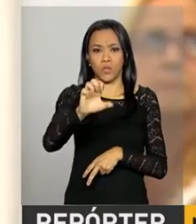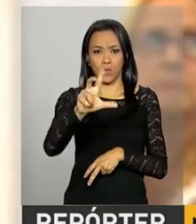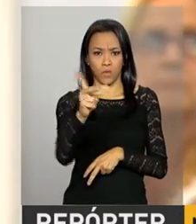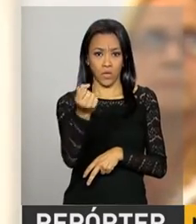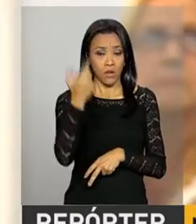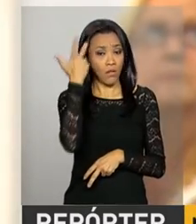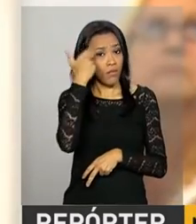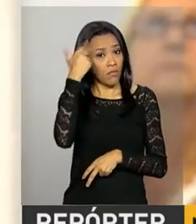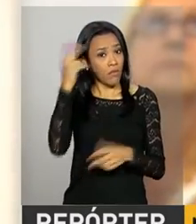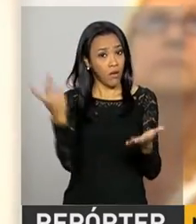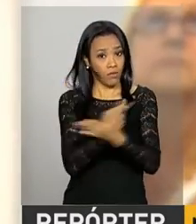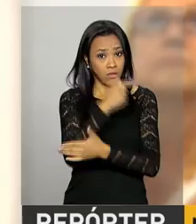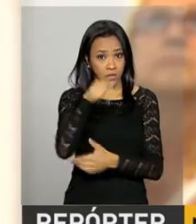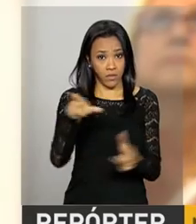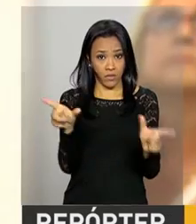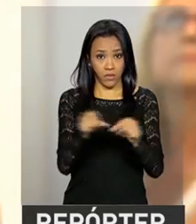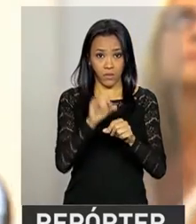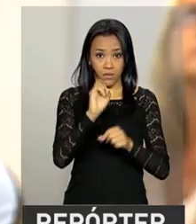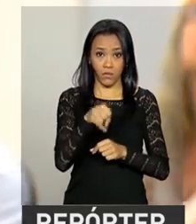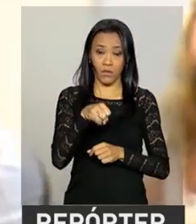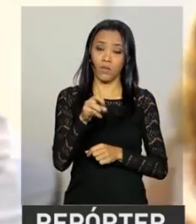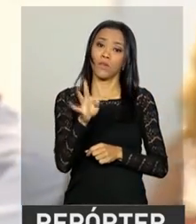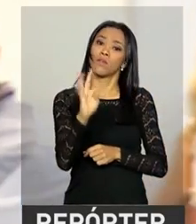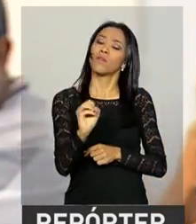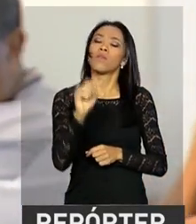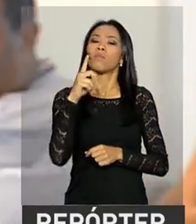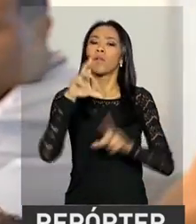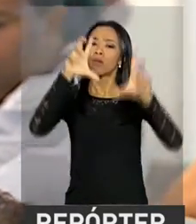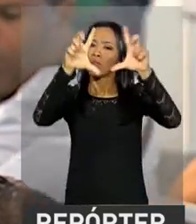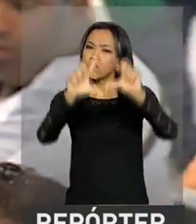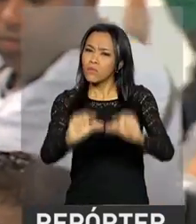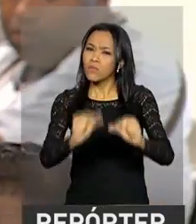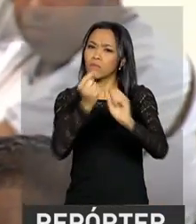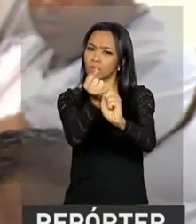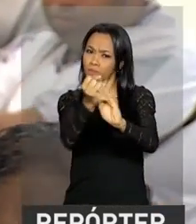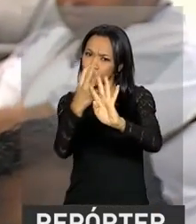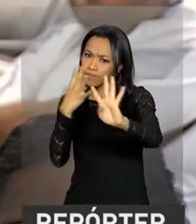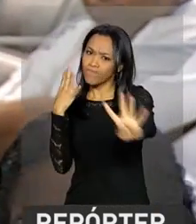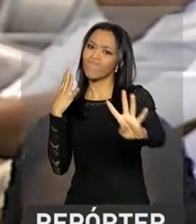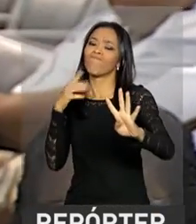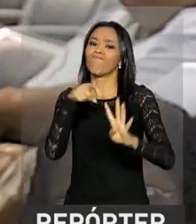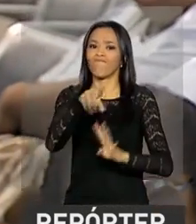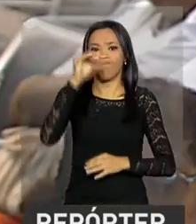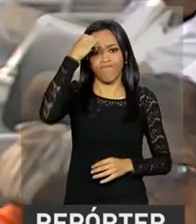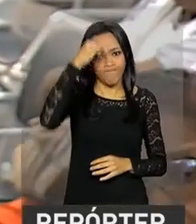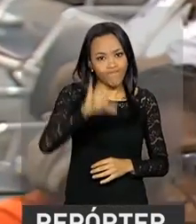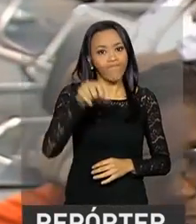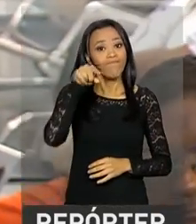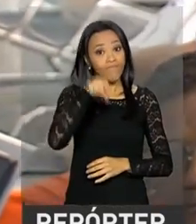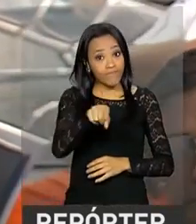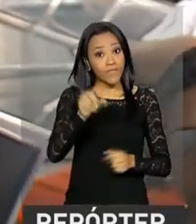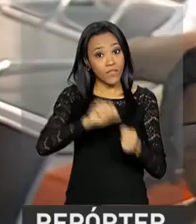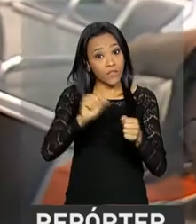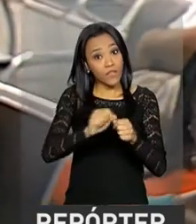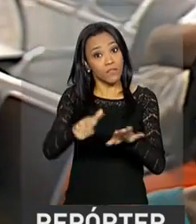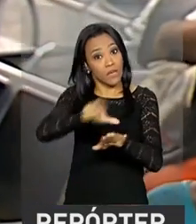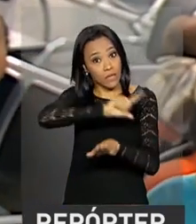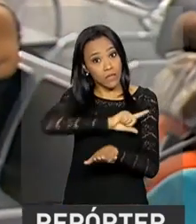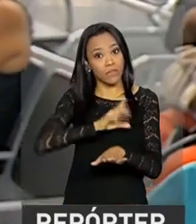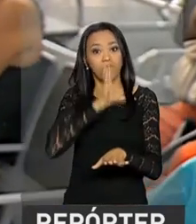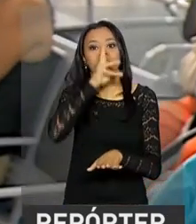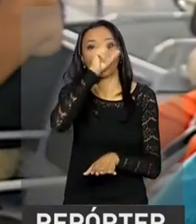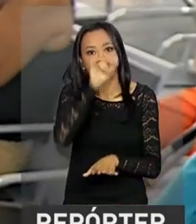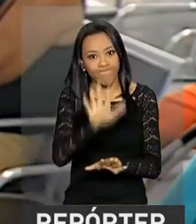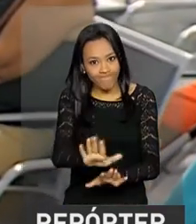no inter mas o programa de acompanhamento ajuda a diminuir essa fila e evita que esses procedimentos sejam feitos antes da hora